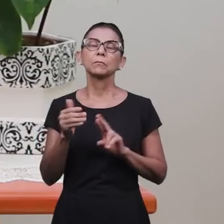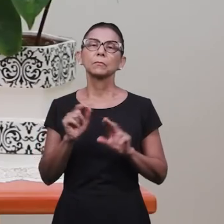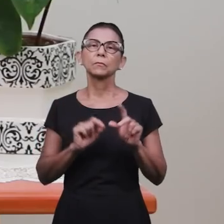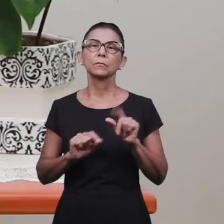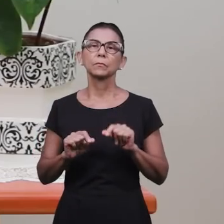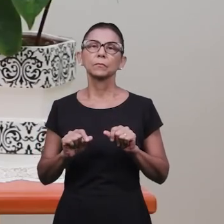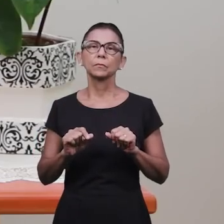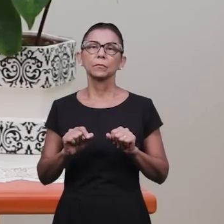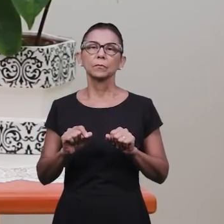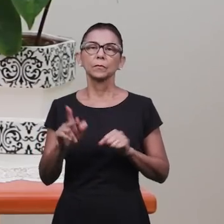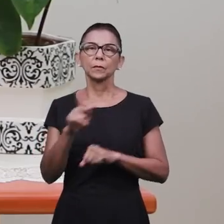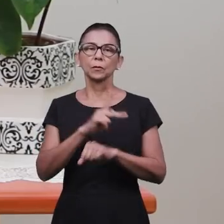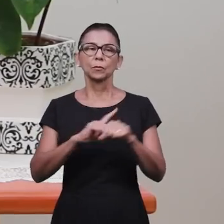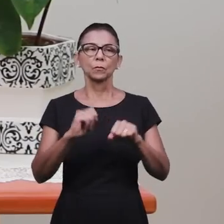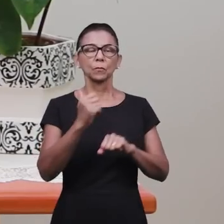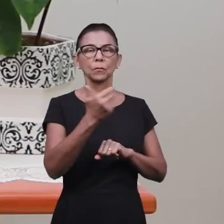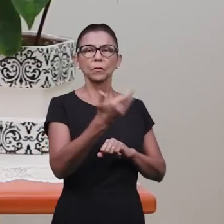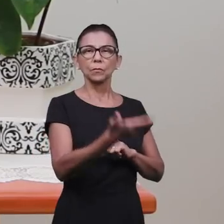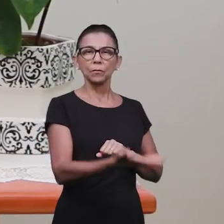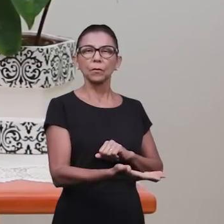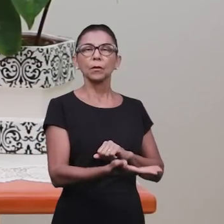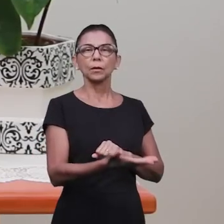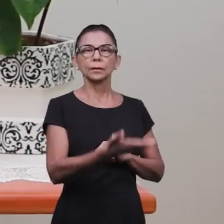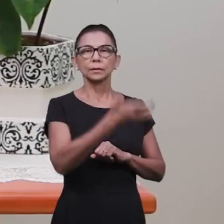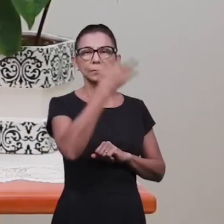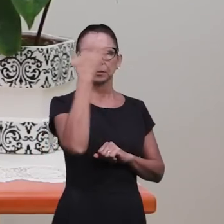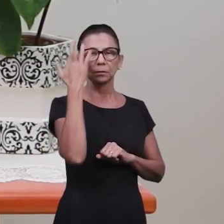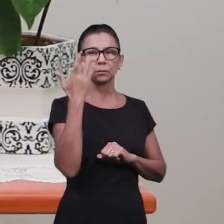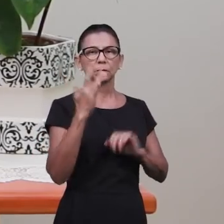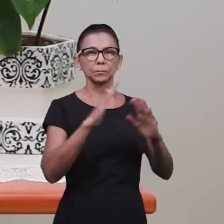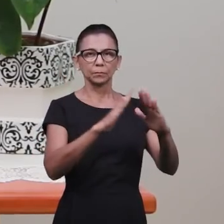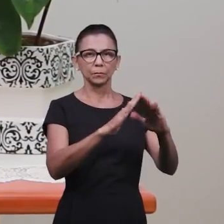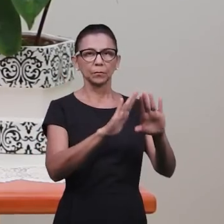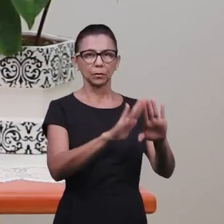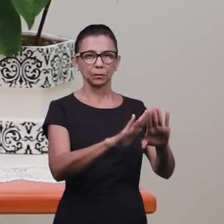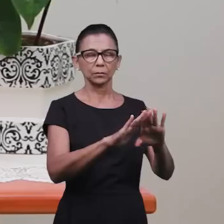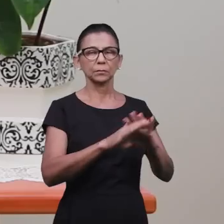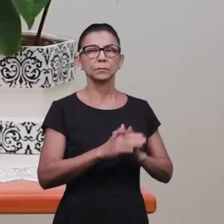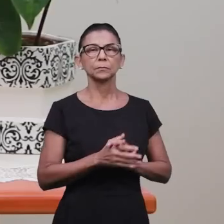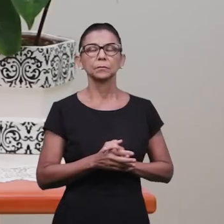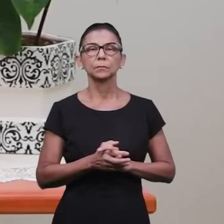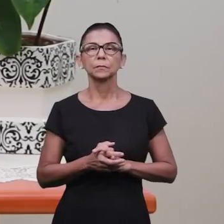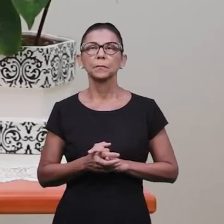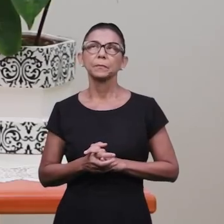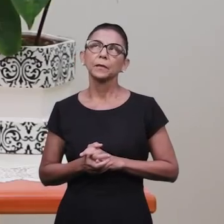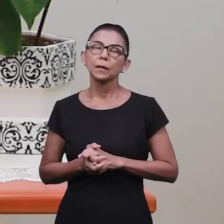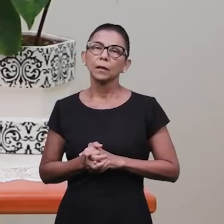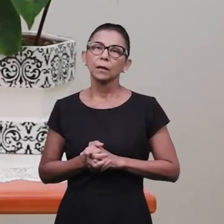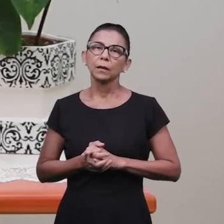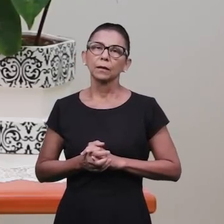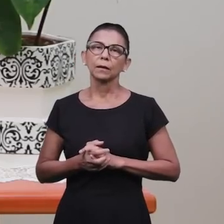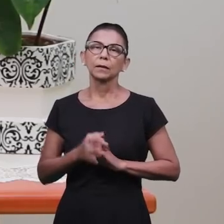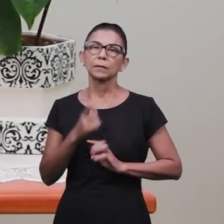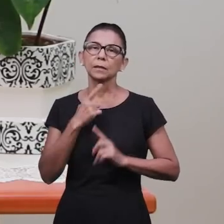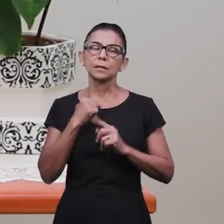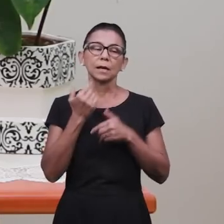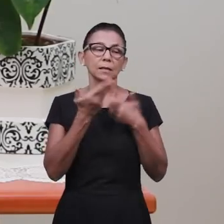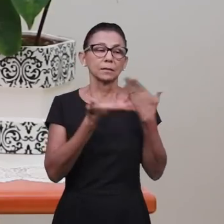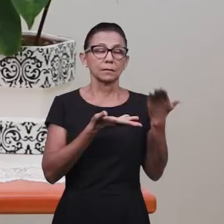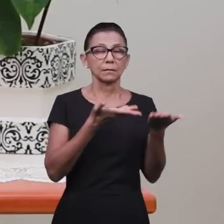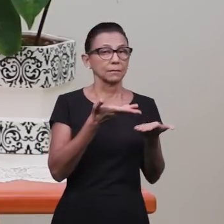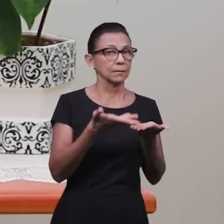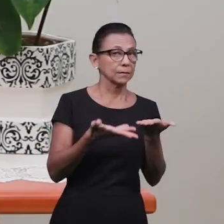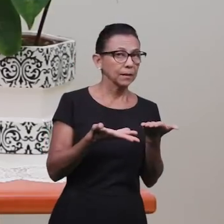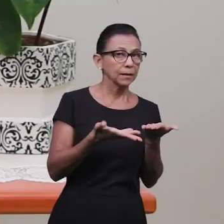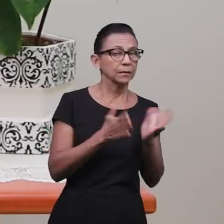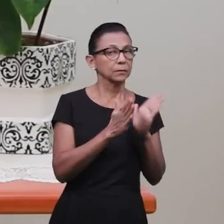da obra no exterior. Então, aqueles que estão no exterior e que desejam uma